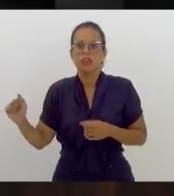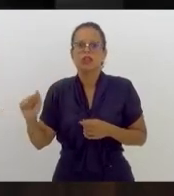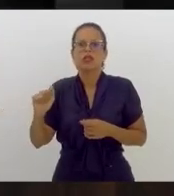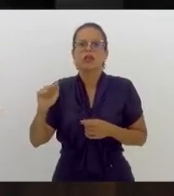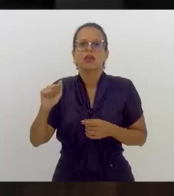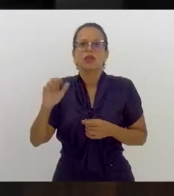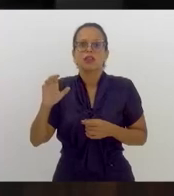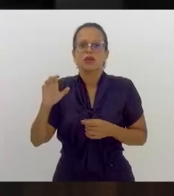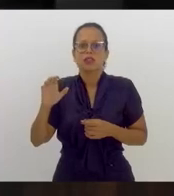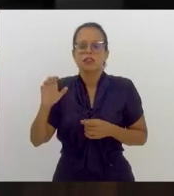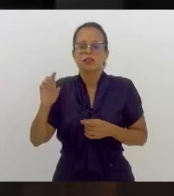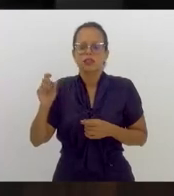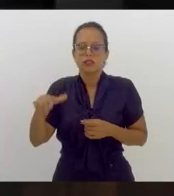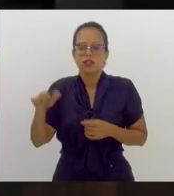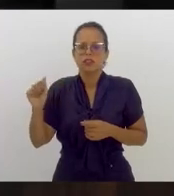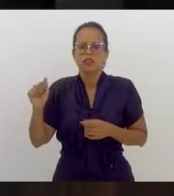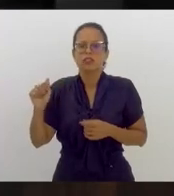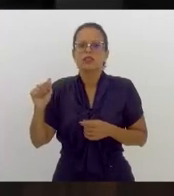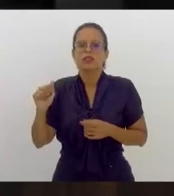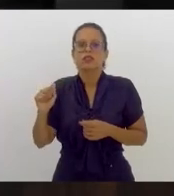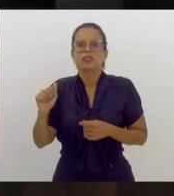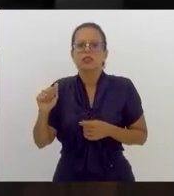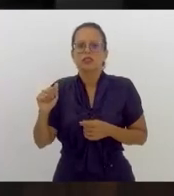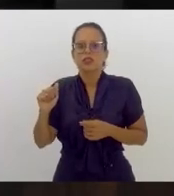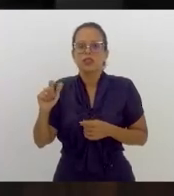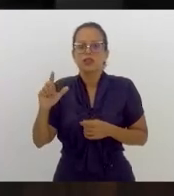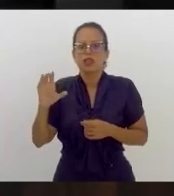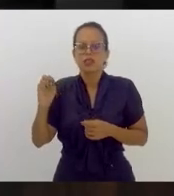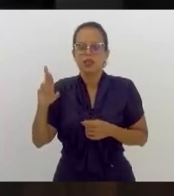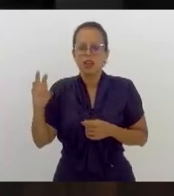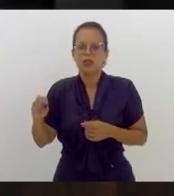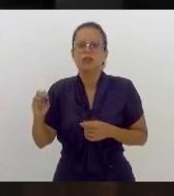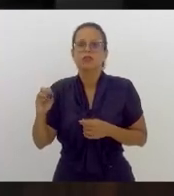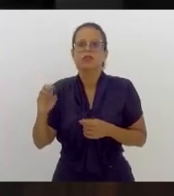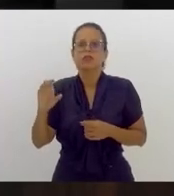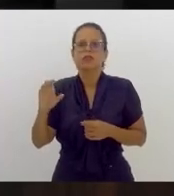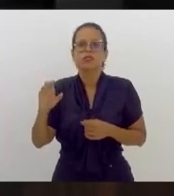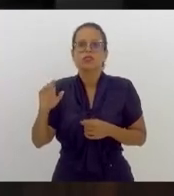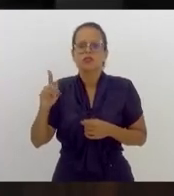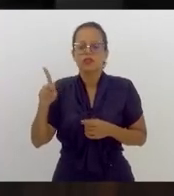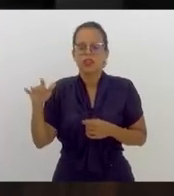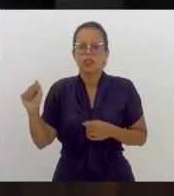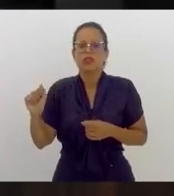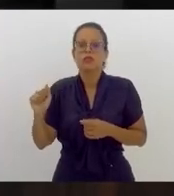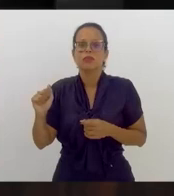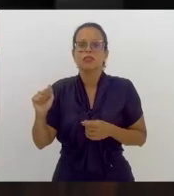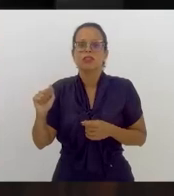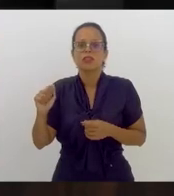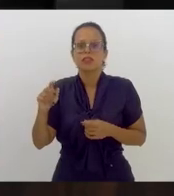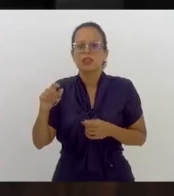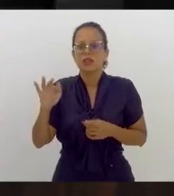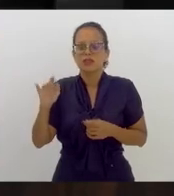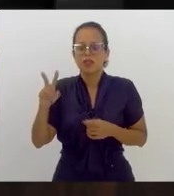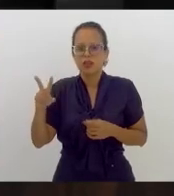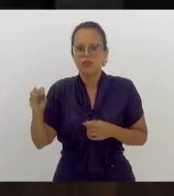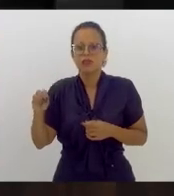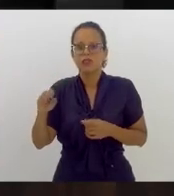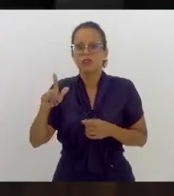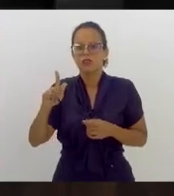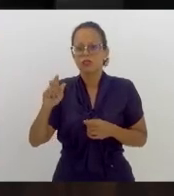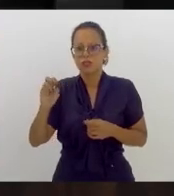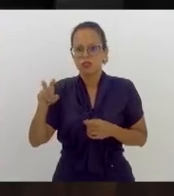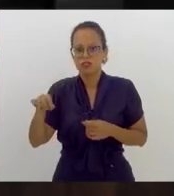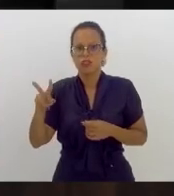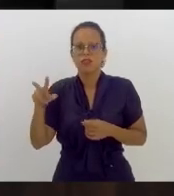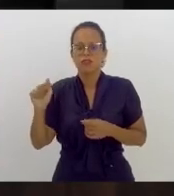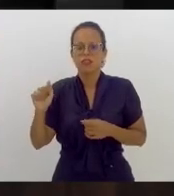Salema, Dani Monteiro, Delegado Carlos Augusto, Enfermeira Rejane, Fábio Silva, Felipe Soares, Felipe Pobel, Flávio Serafini, Giovanni Ratinho, Gustavo